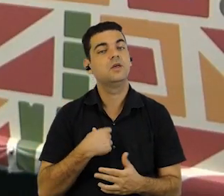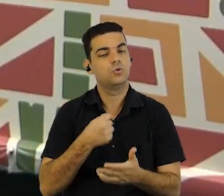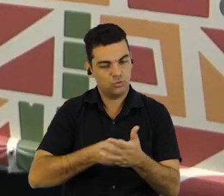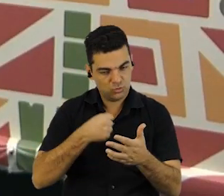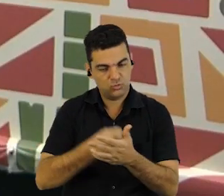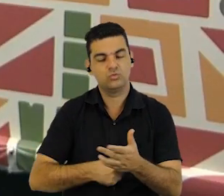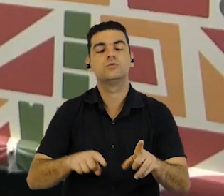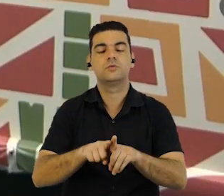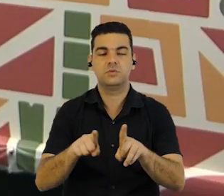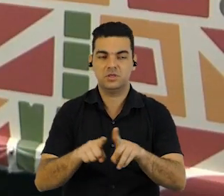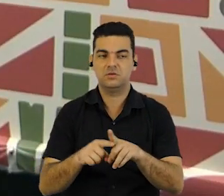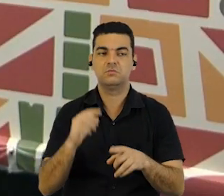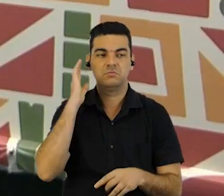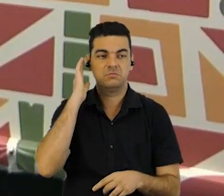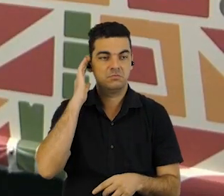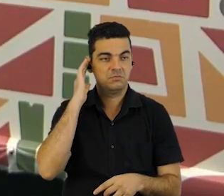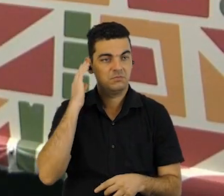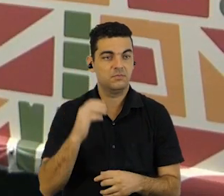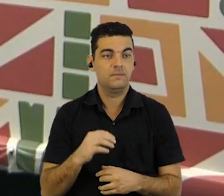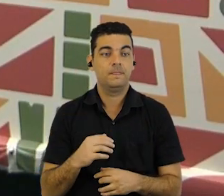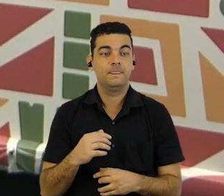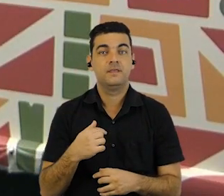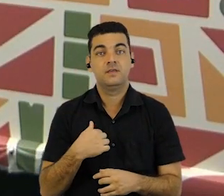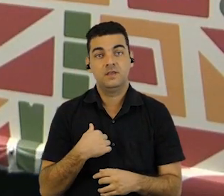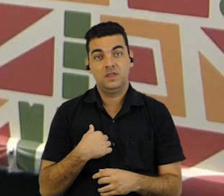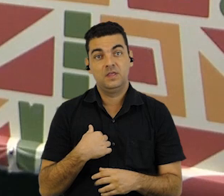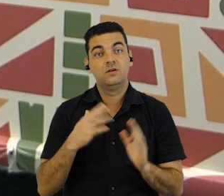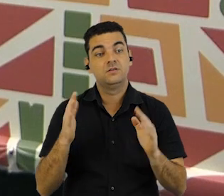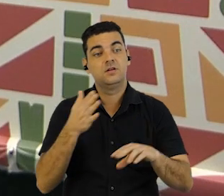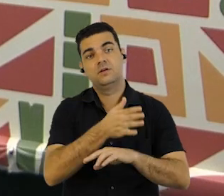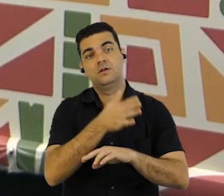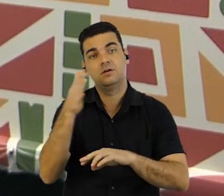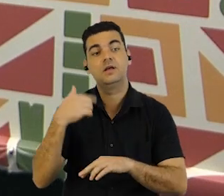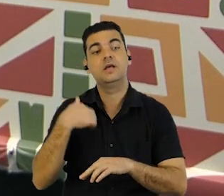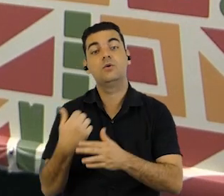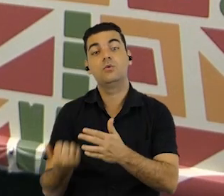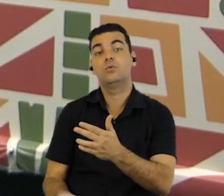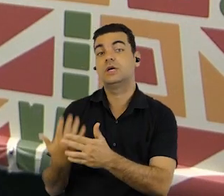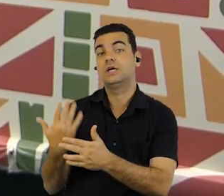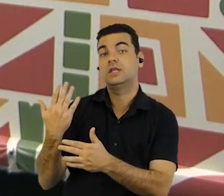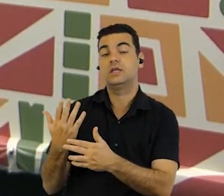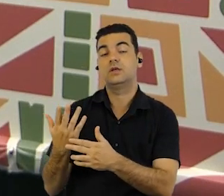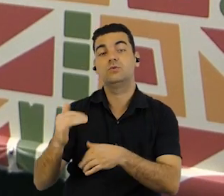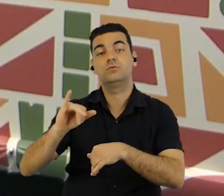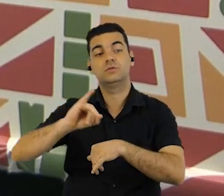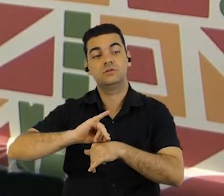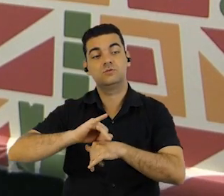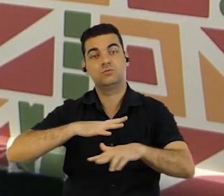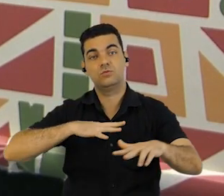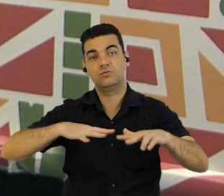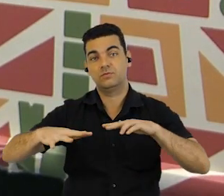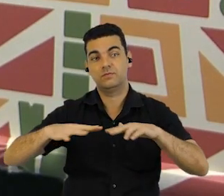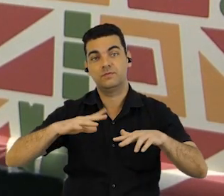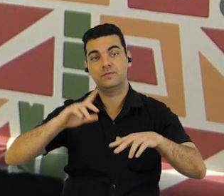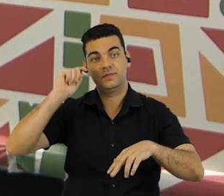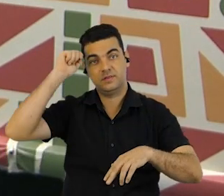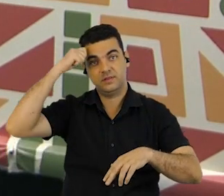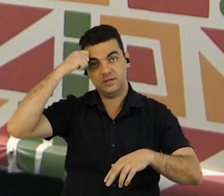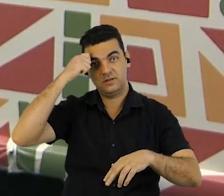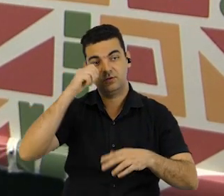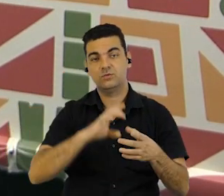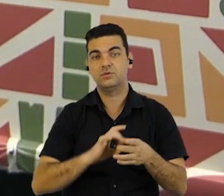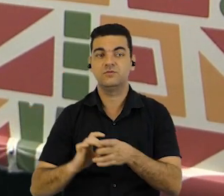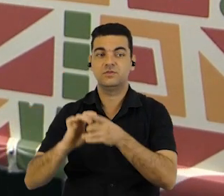uma militante. Entre as entidades que eu passei, eu fui uma das fundadoras do núcleo do Movimento